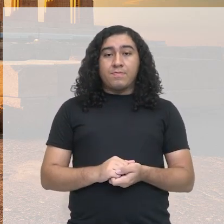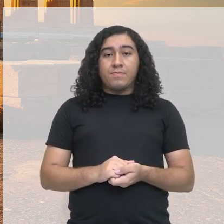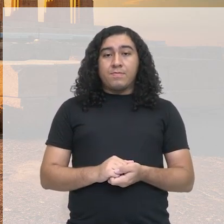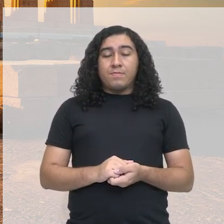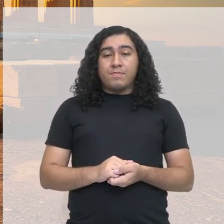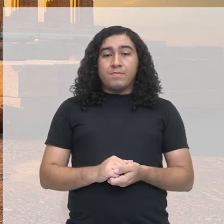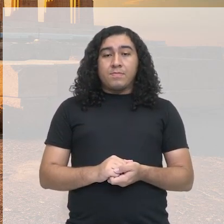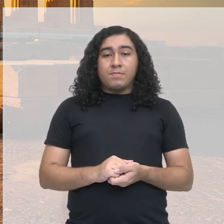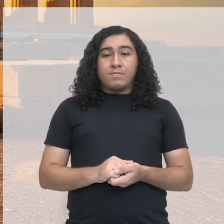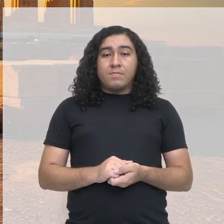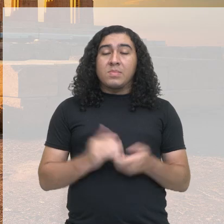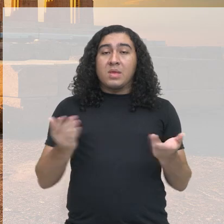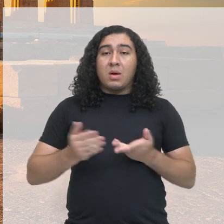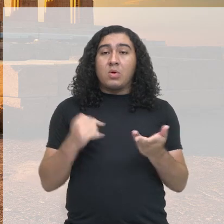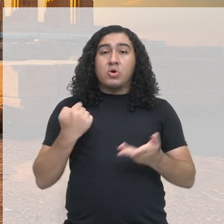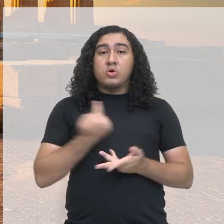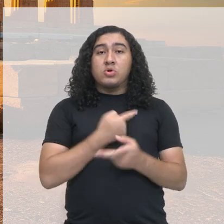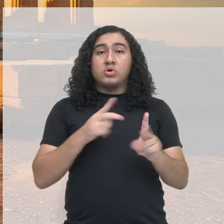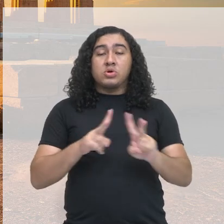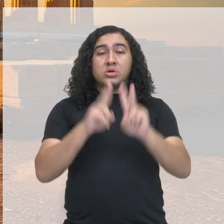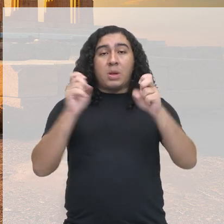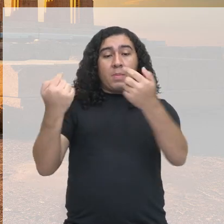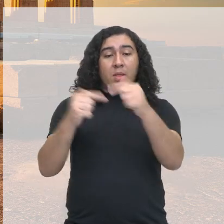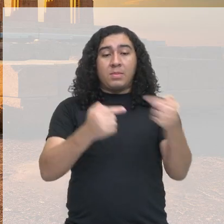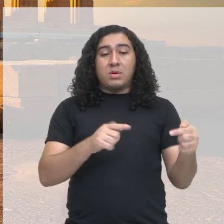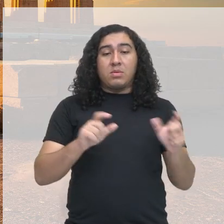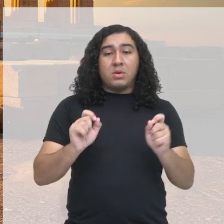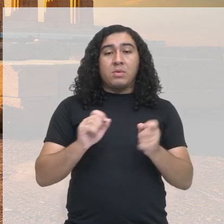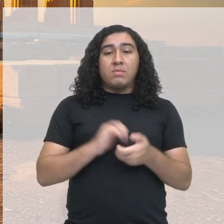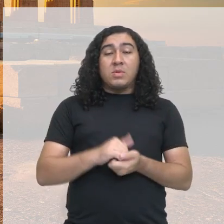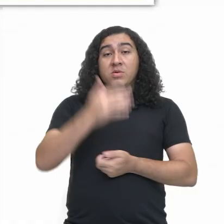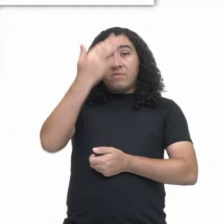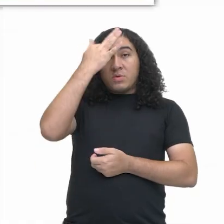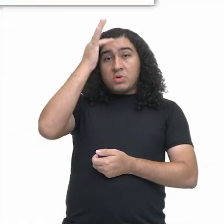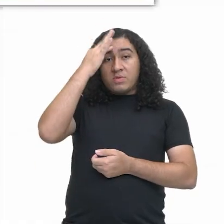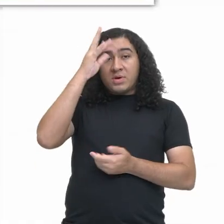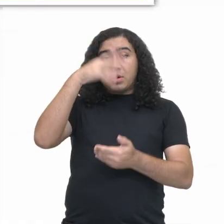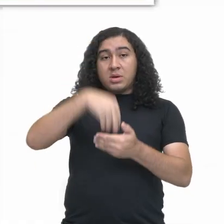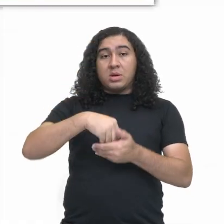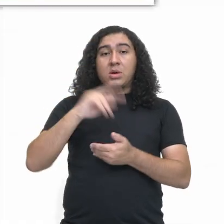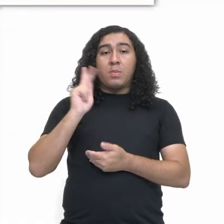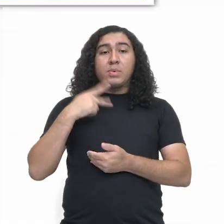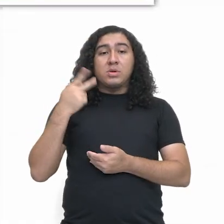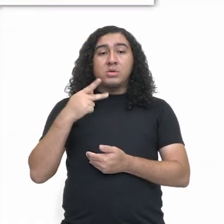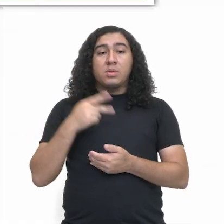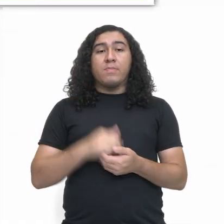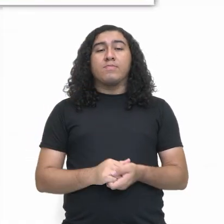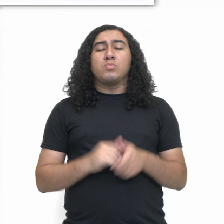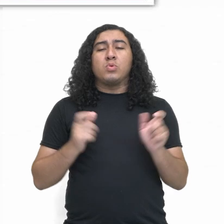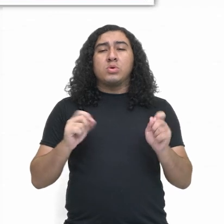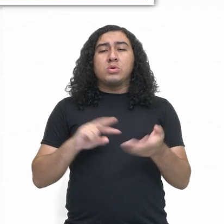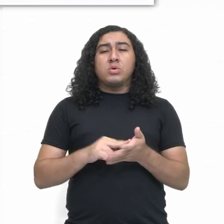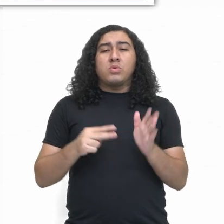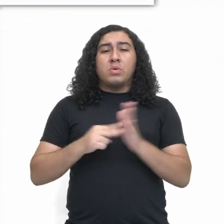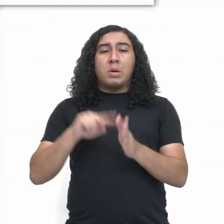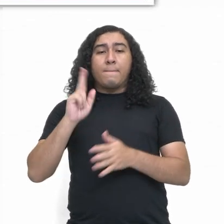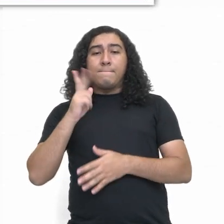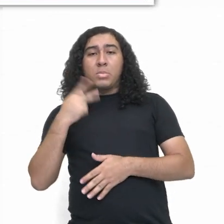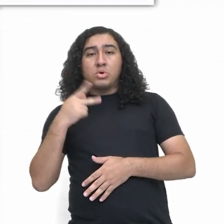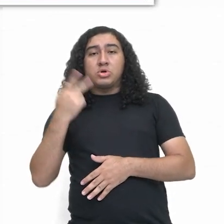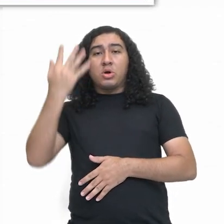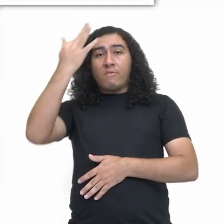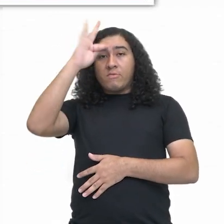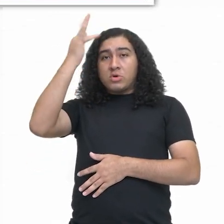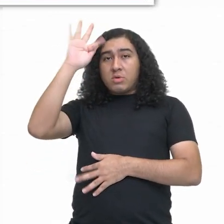venham comigo porque a gente vai conversar um pouquinho sobre filosofia política. Olha só, o que é a filosofia política?